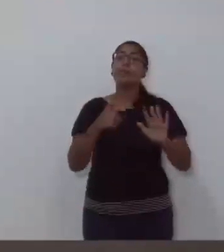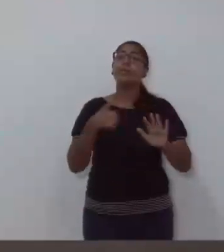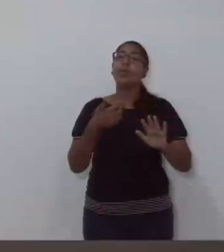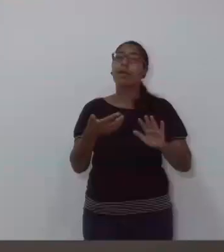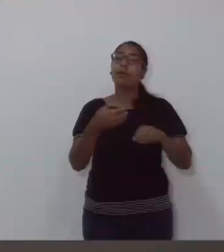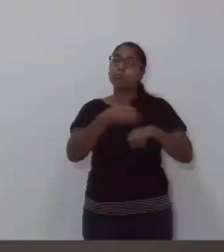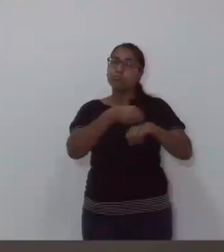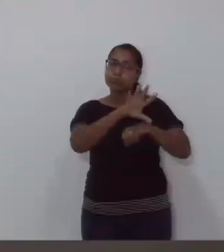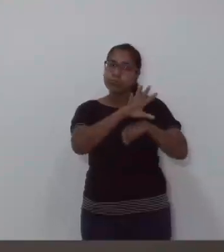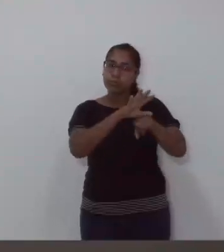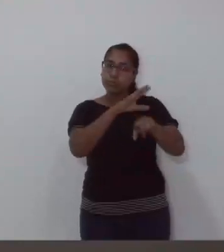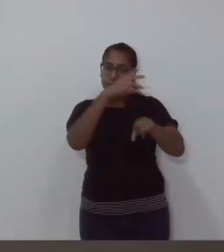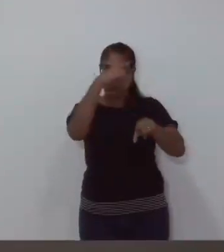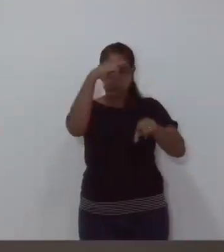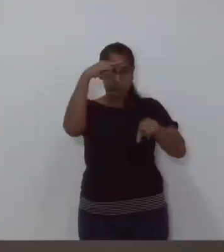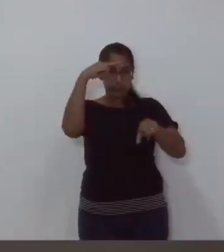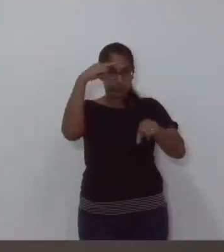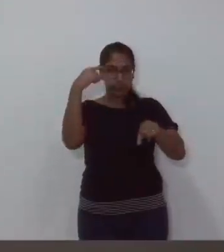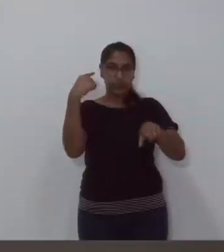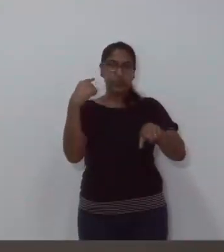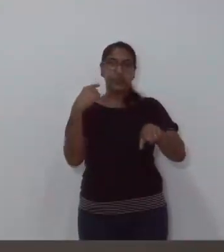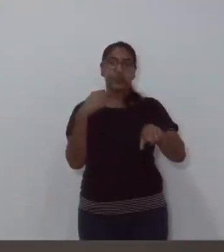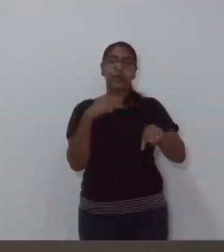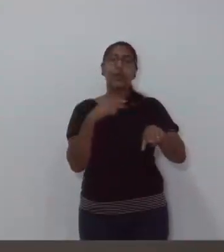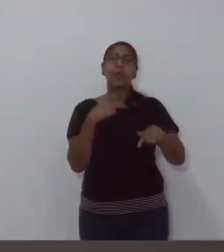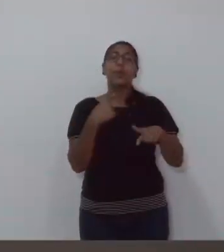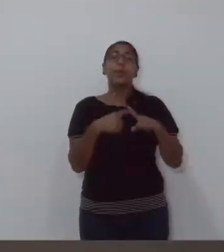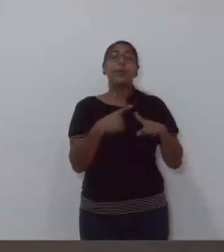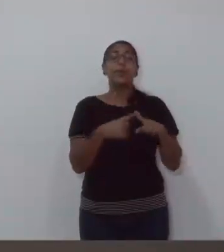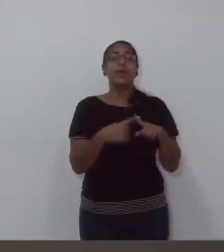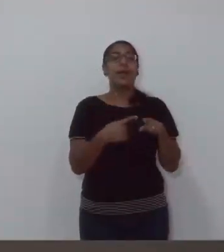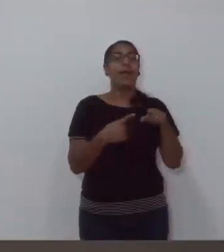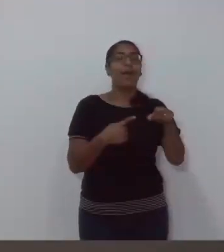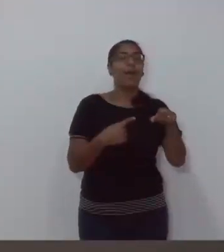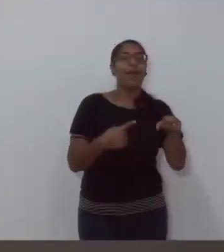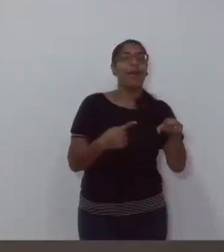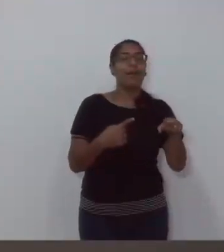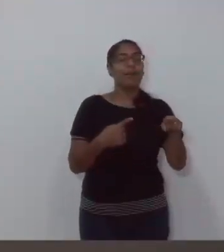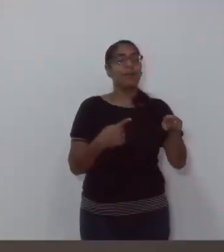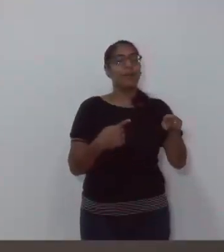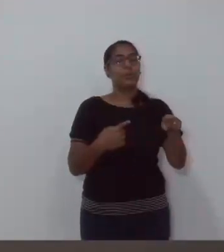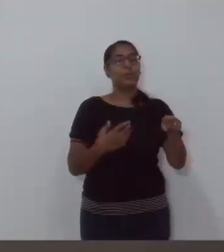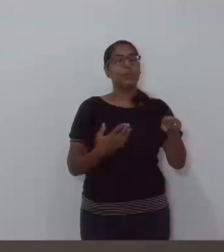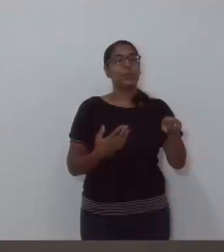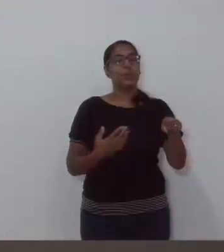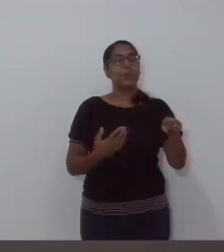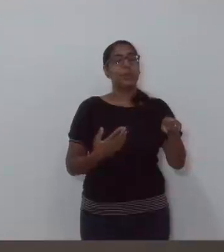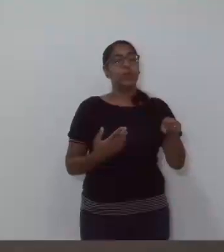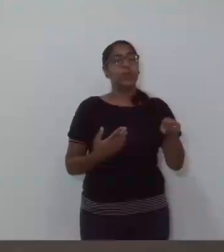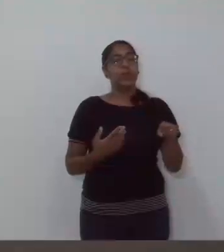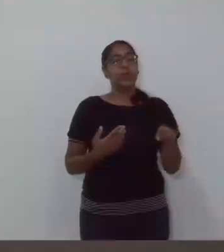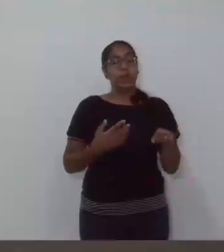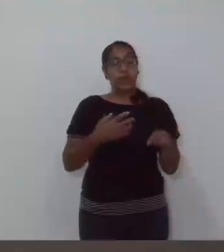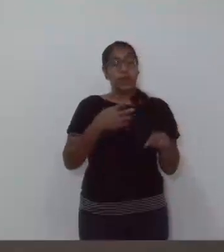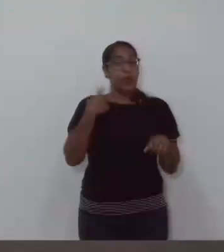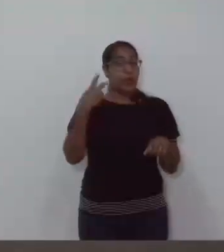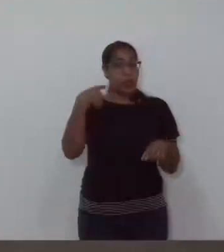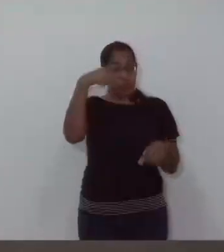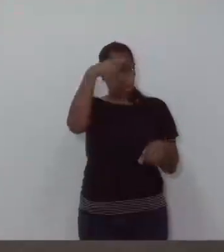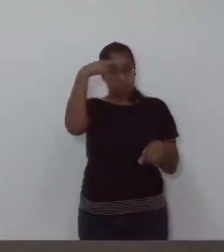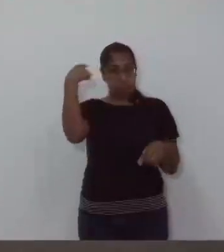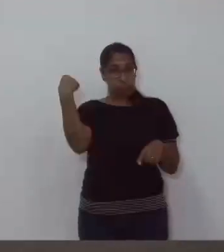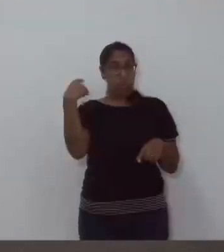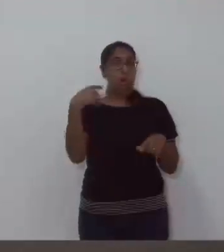para o vereador Edson PC, até porque ele não precisa de fazer